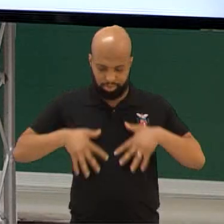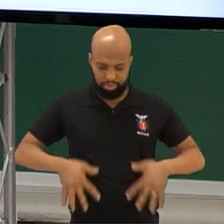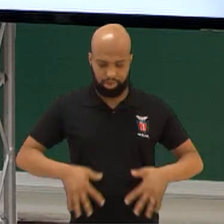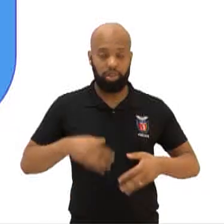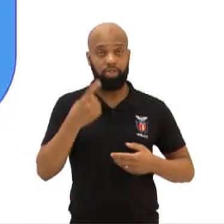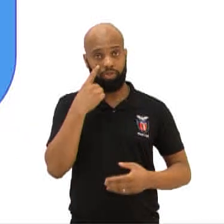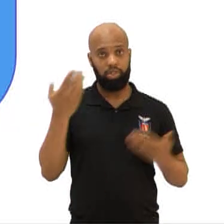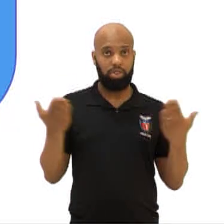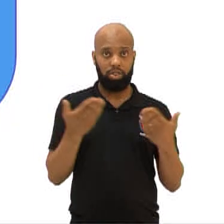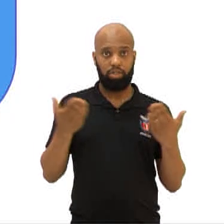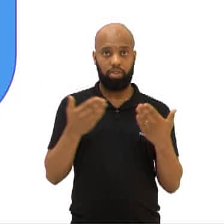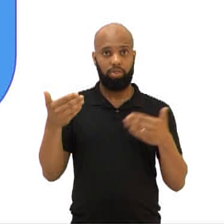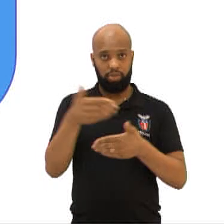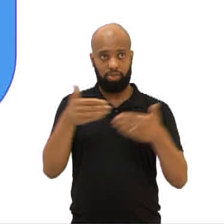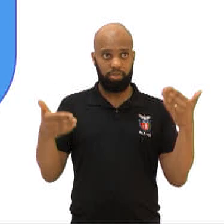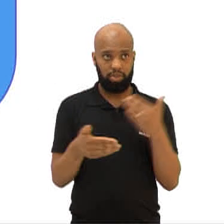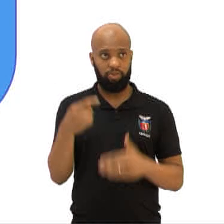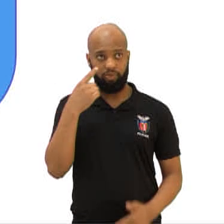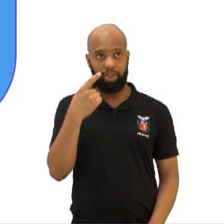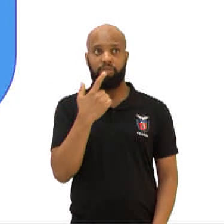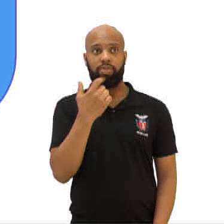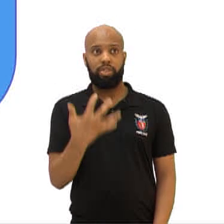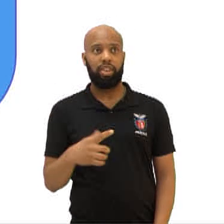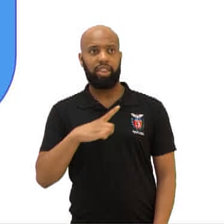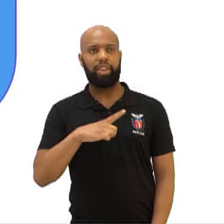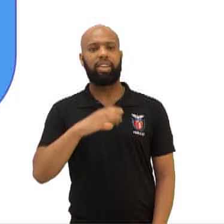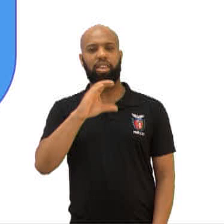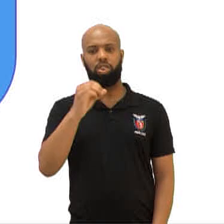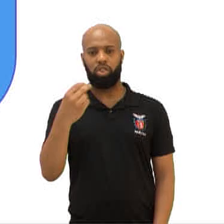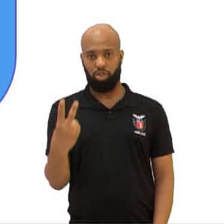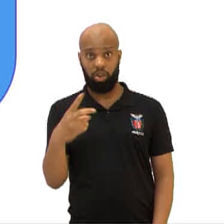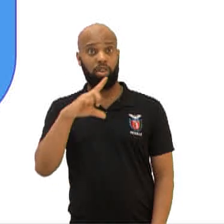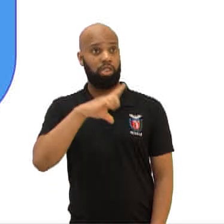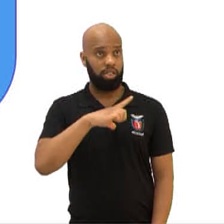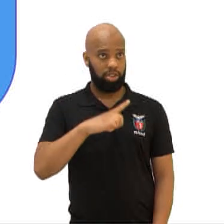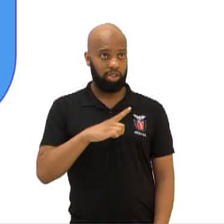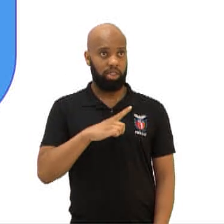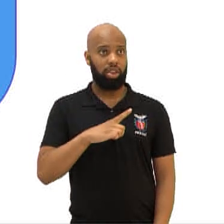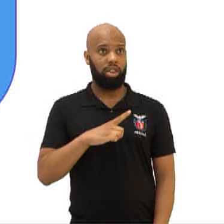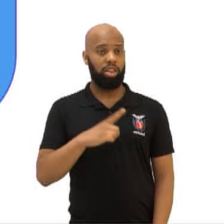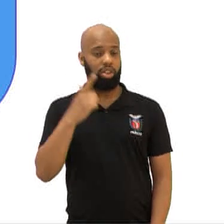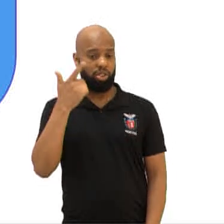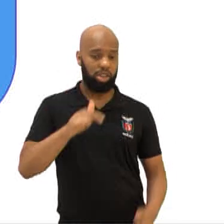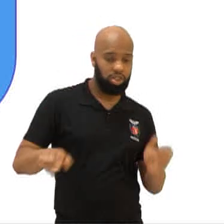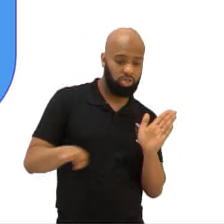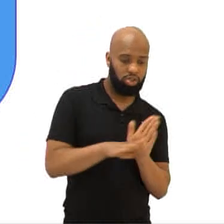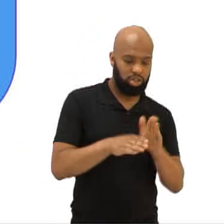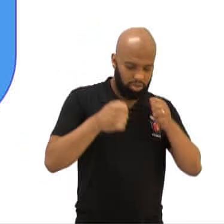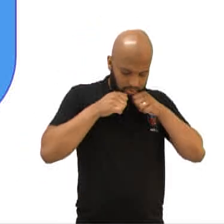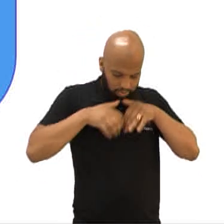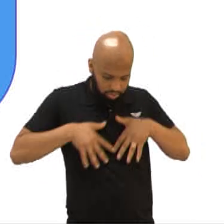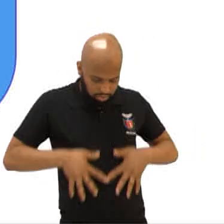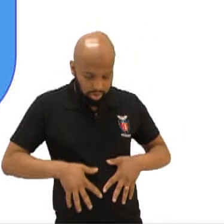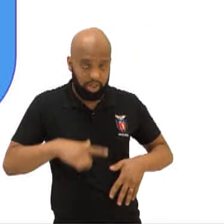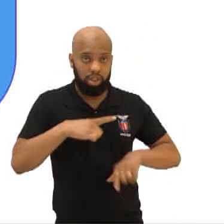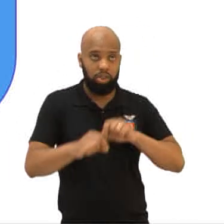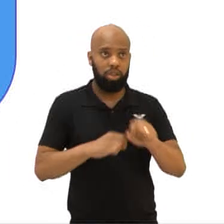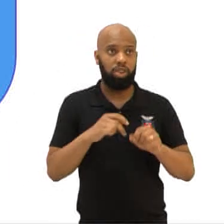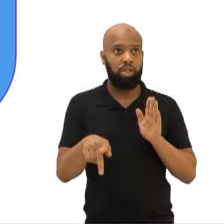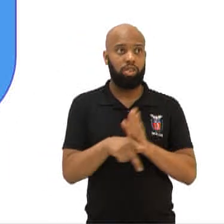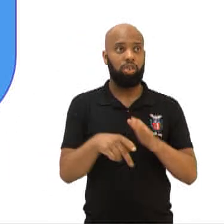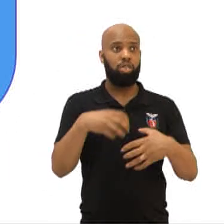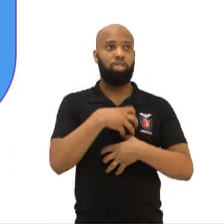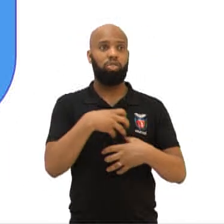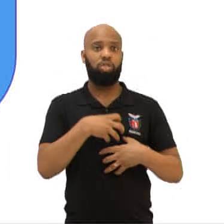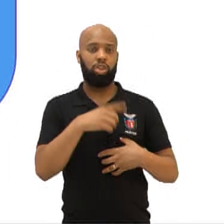acompanhar lá no slide. Então, o sangue rico em gás carbônico, ele vai chega do corpo no átrio